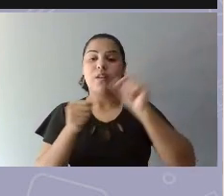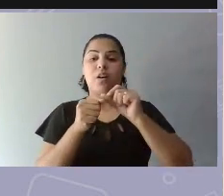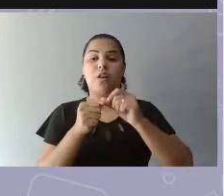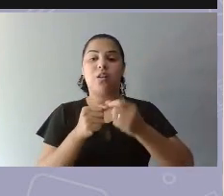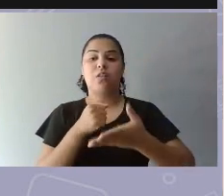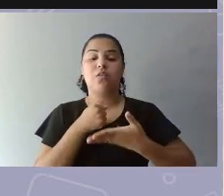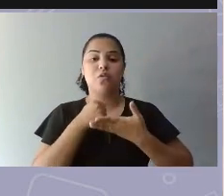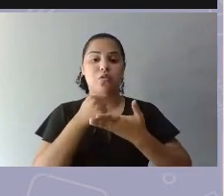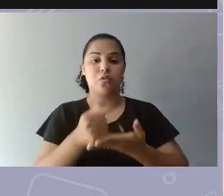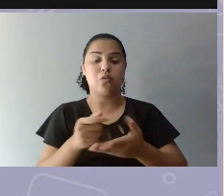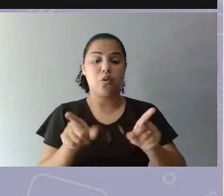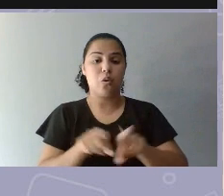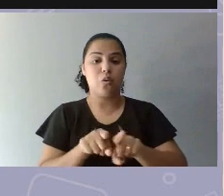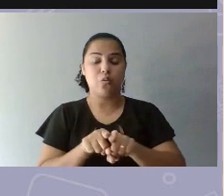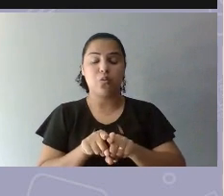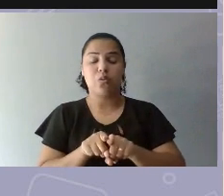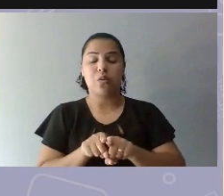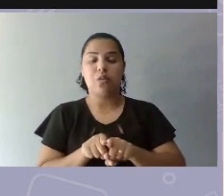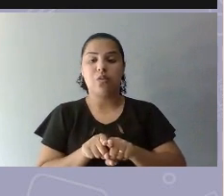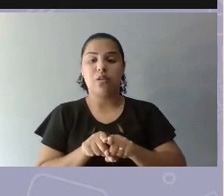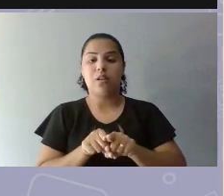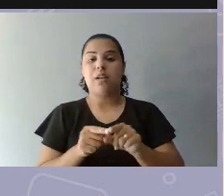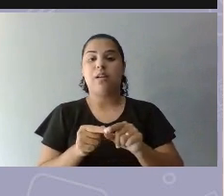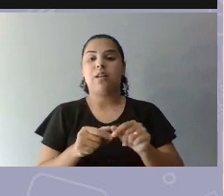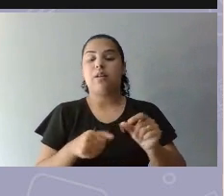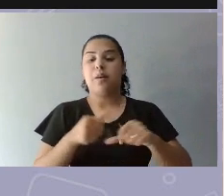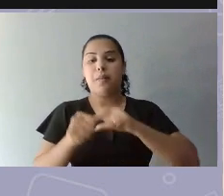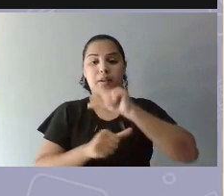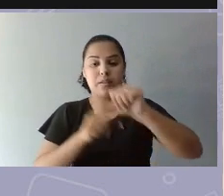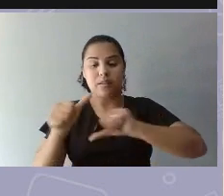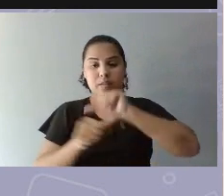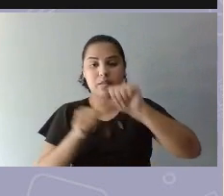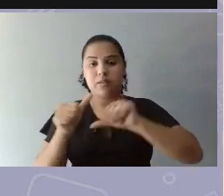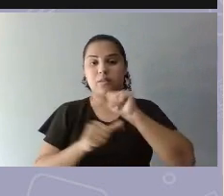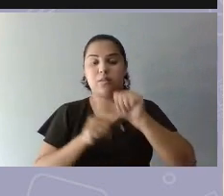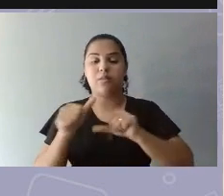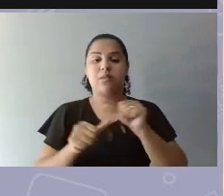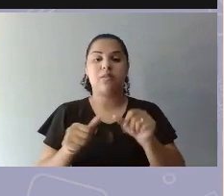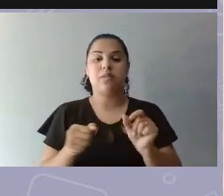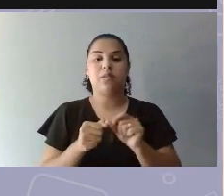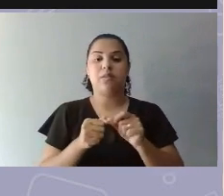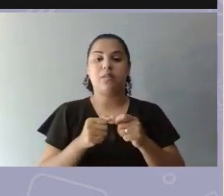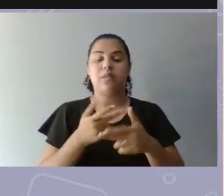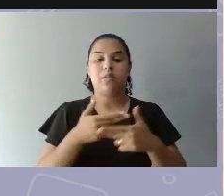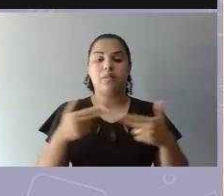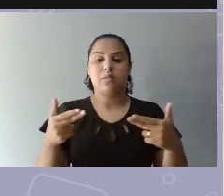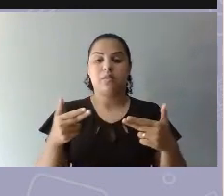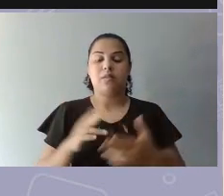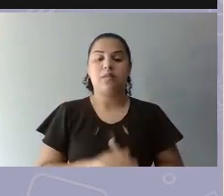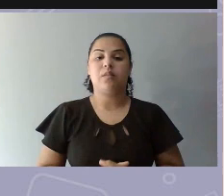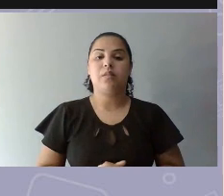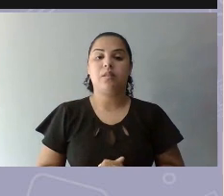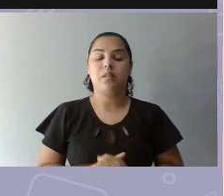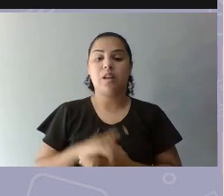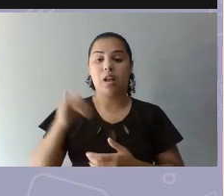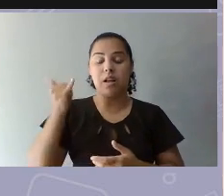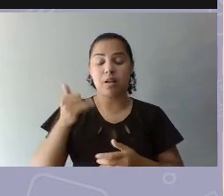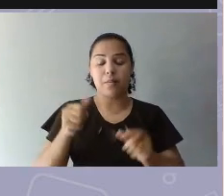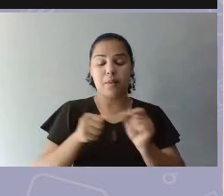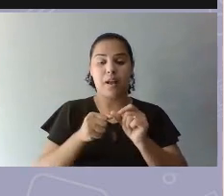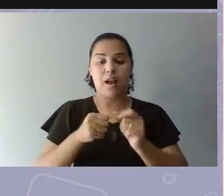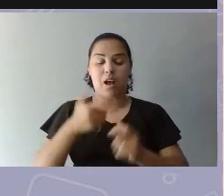utilizar isso produzir reação química para gerar o amido que vai ser a fonte de energia de carboidrato para